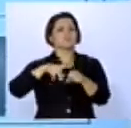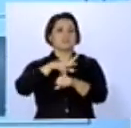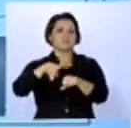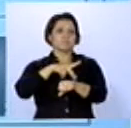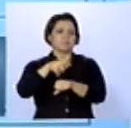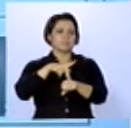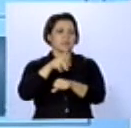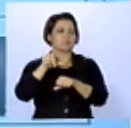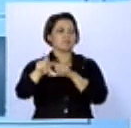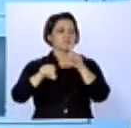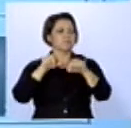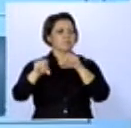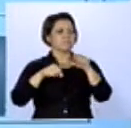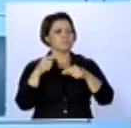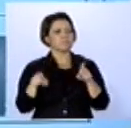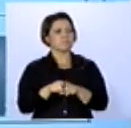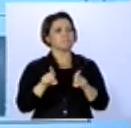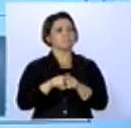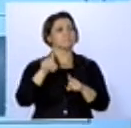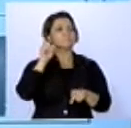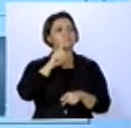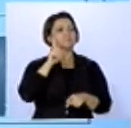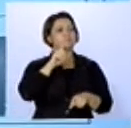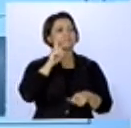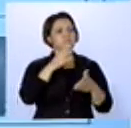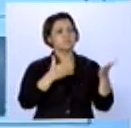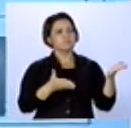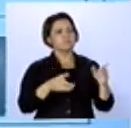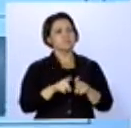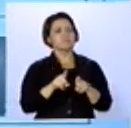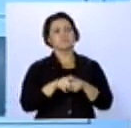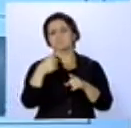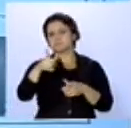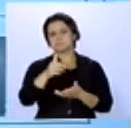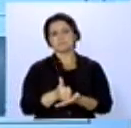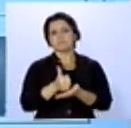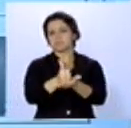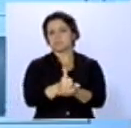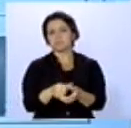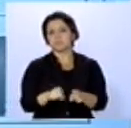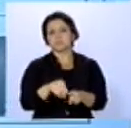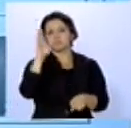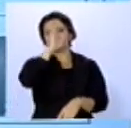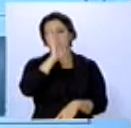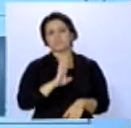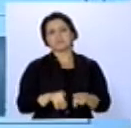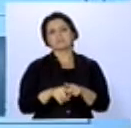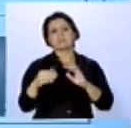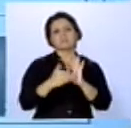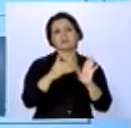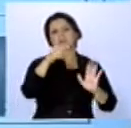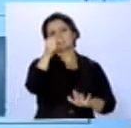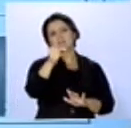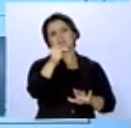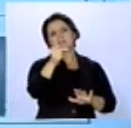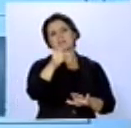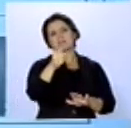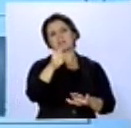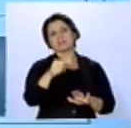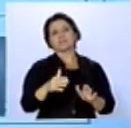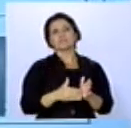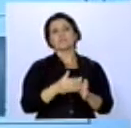aqui simplesmente do 104 dos Estados Unidos e Venezuela não dão nenhum tipo de suporte o Brasil tem uma escala que vai até sete um grau 6